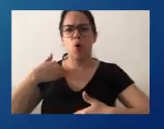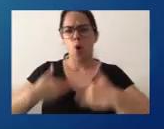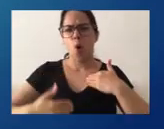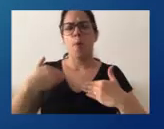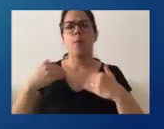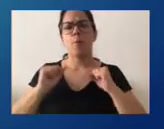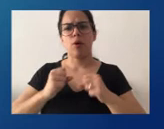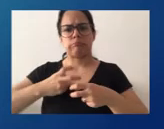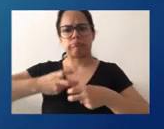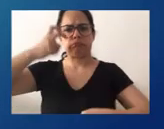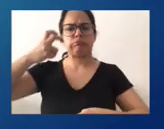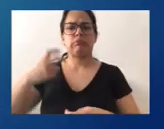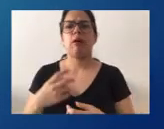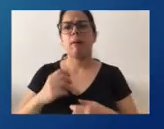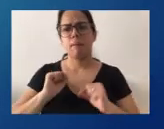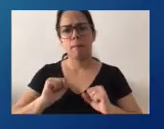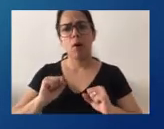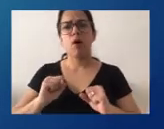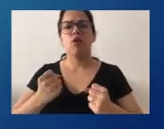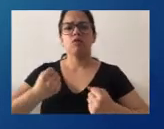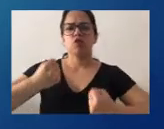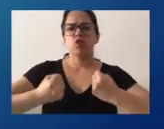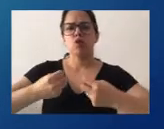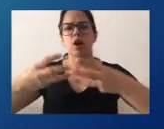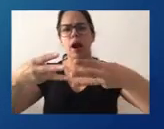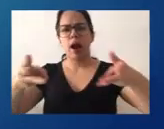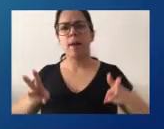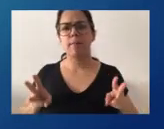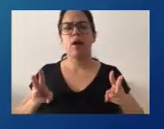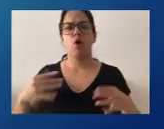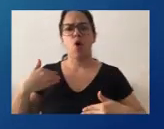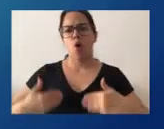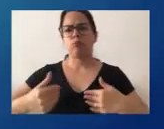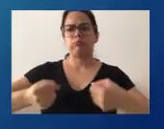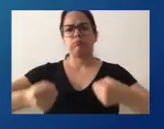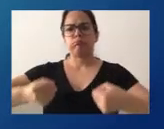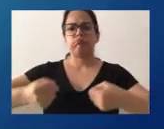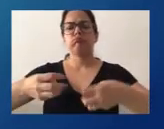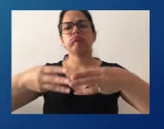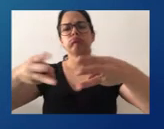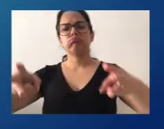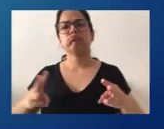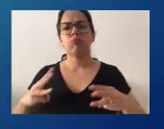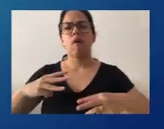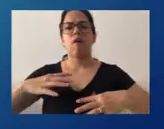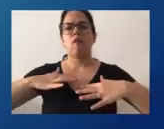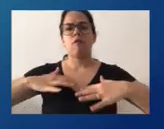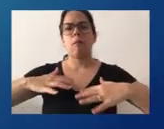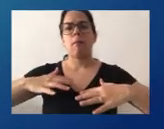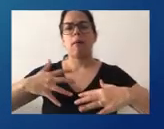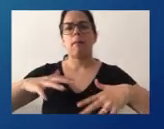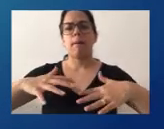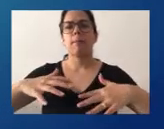na condução de veículos, como caminhões e tratores, então a pessoa fica ali, né, o corpo inteiro passa por essa vibração, e as localizadas, que